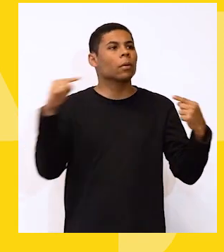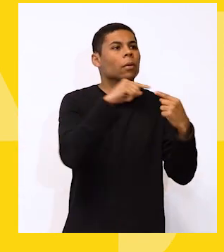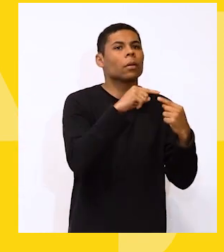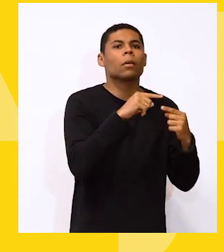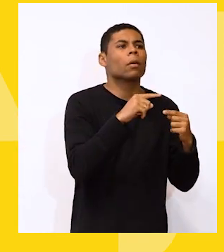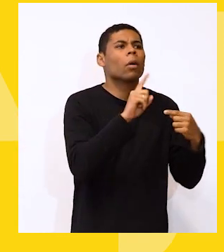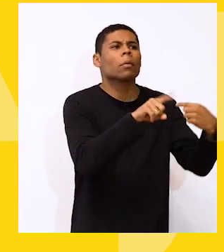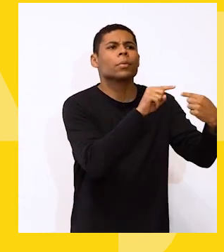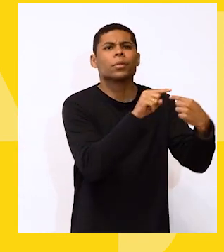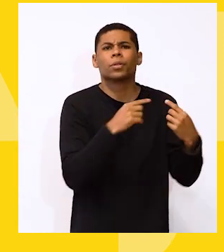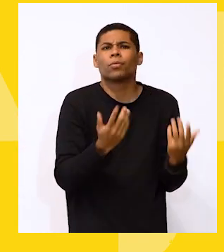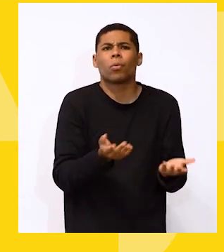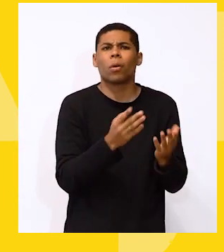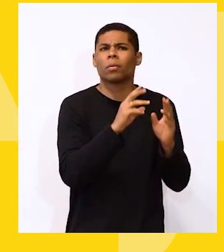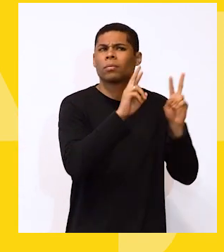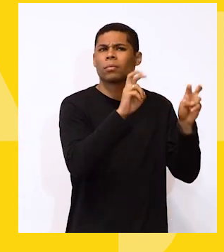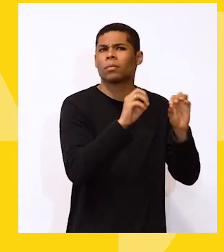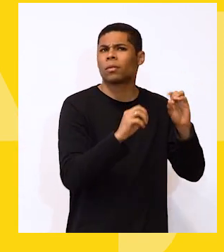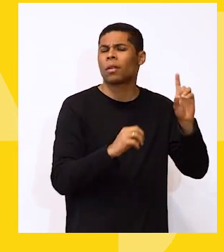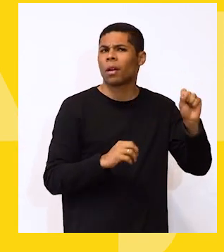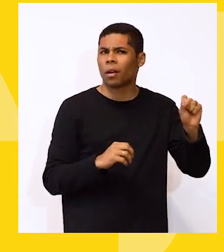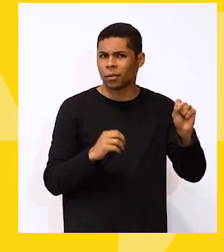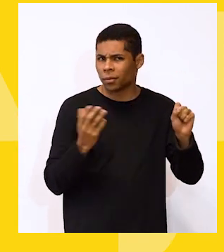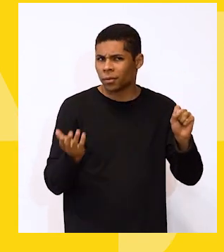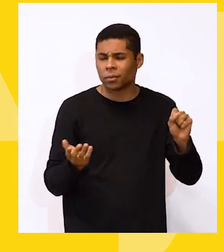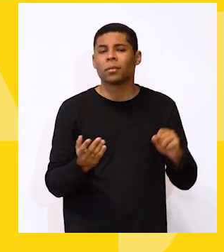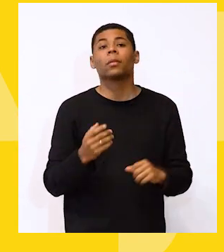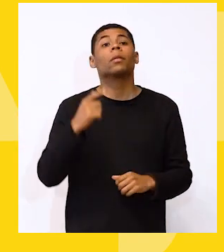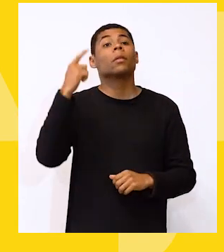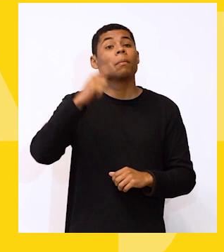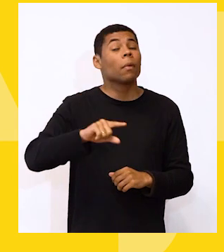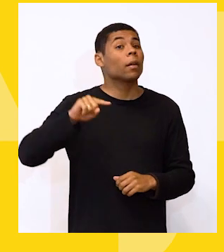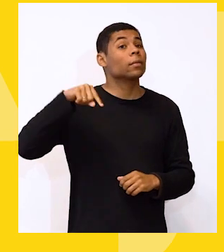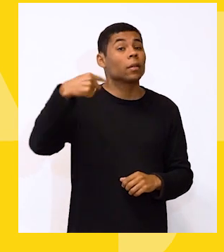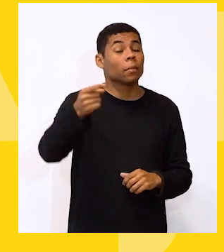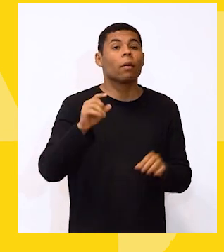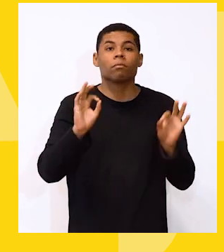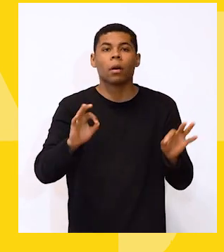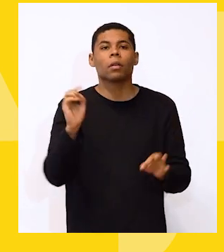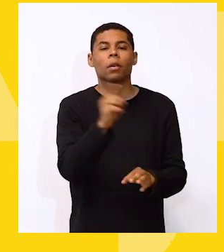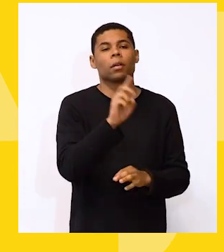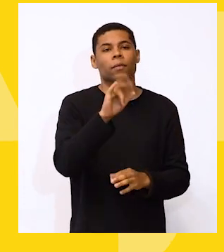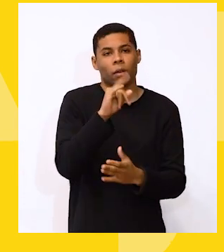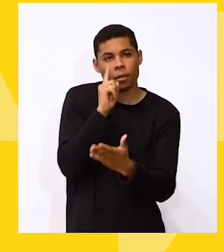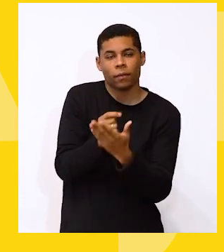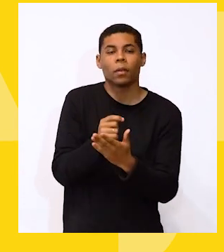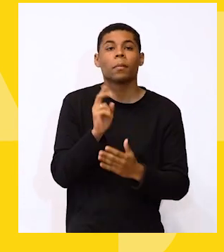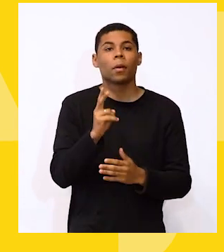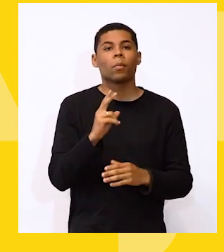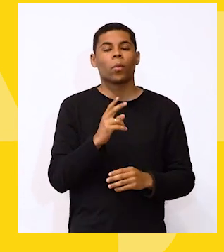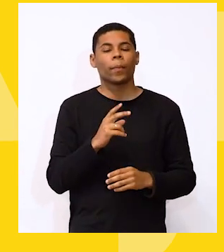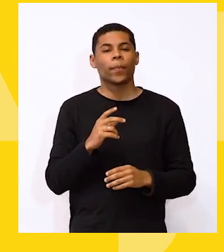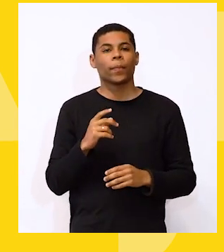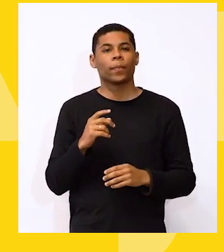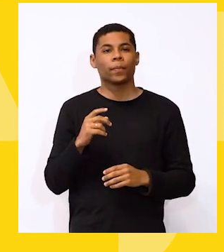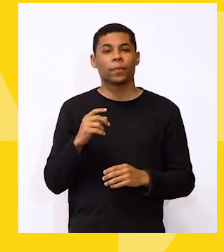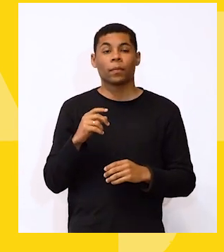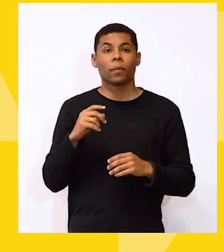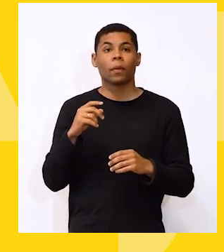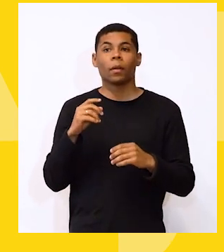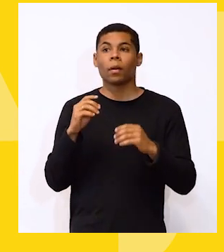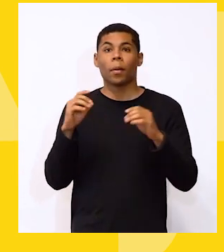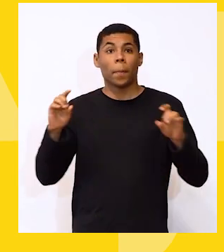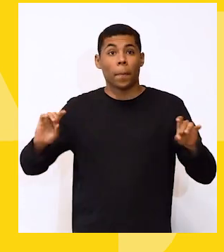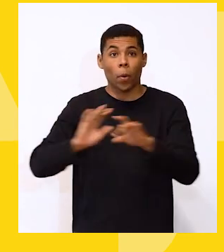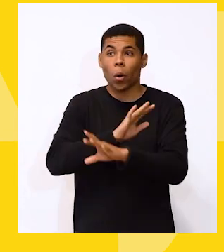subjetivos vinculados a cada tema importante que nós elencamos e finalmente para definir no final os itens de agenda que